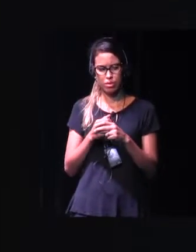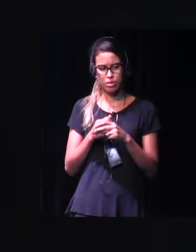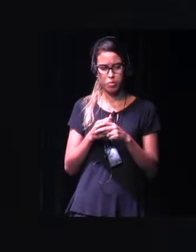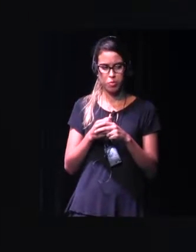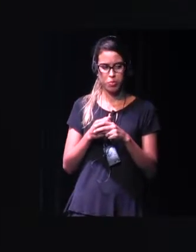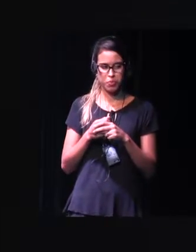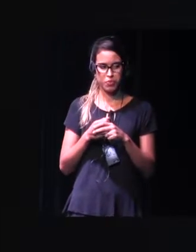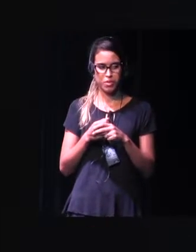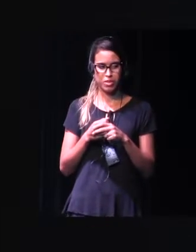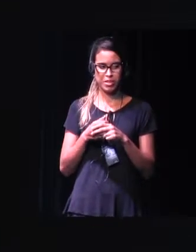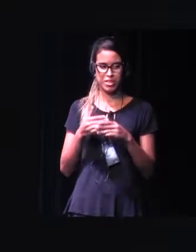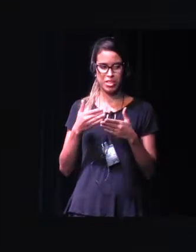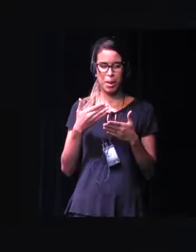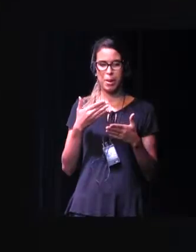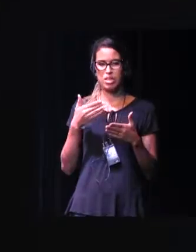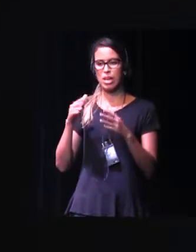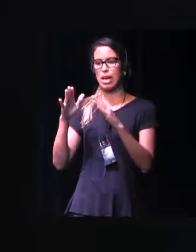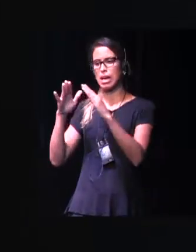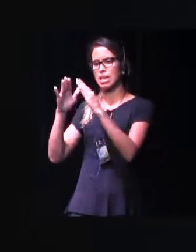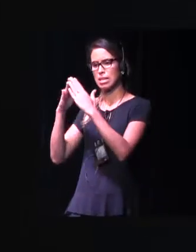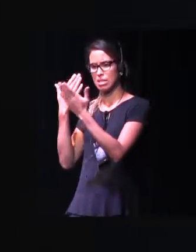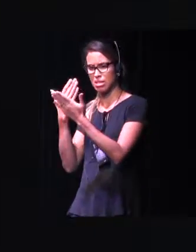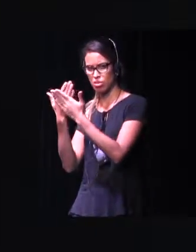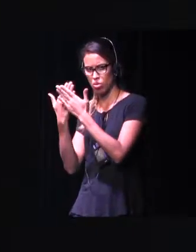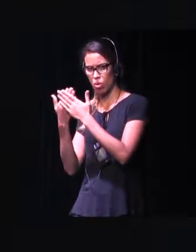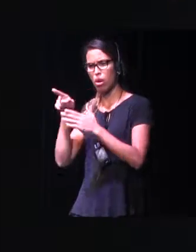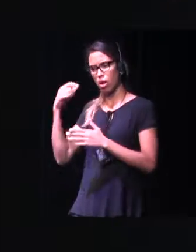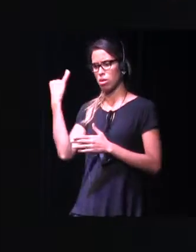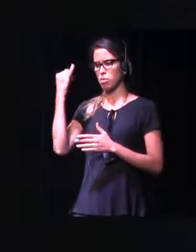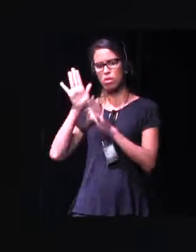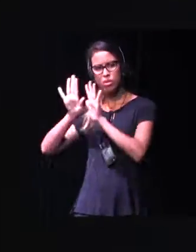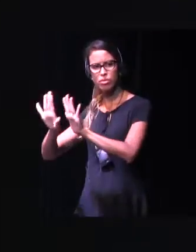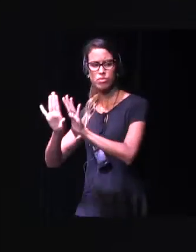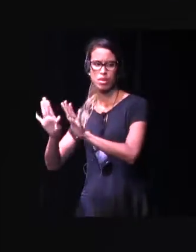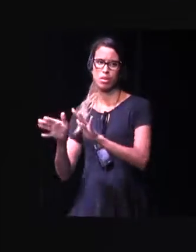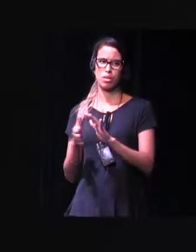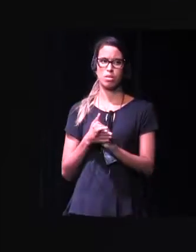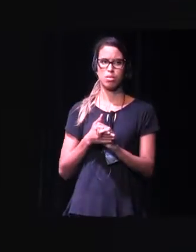e tirar a ideia do colégio como claustro.